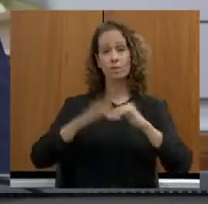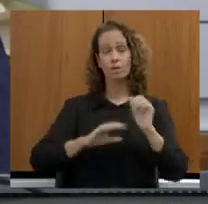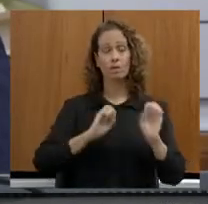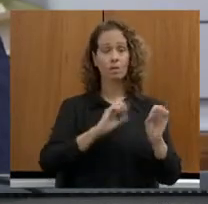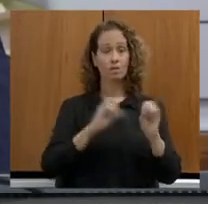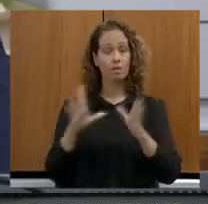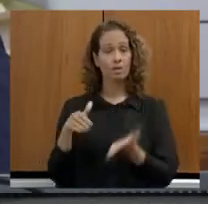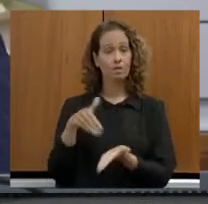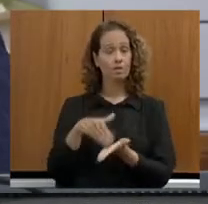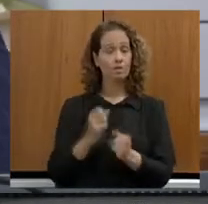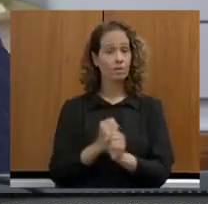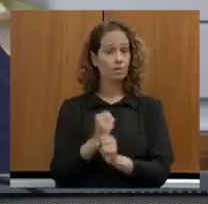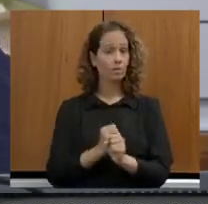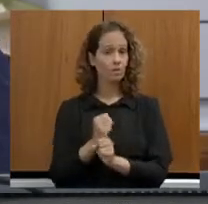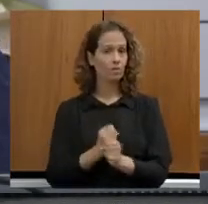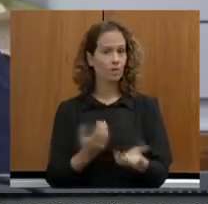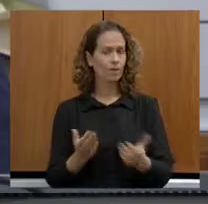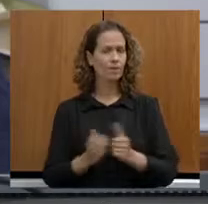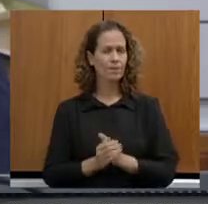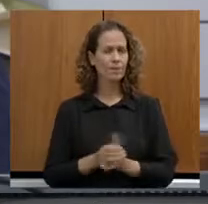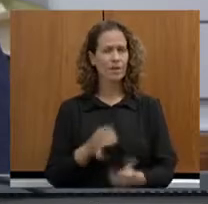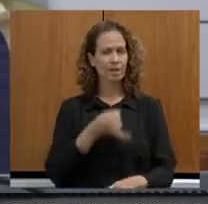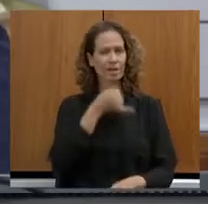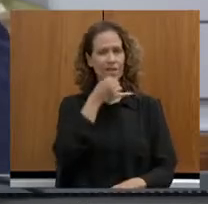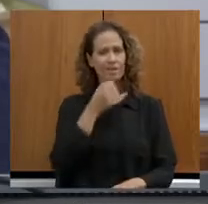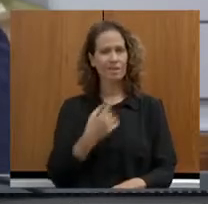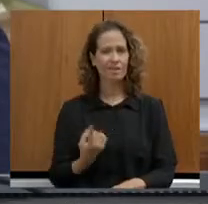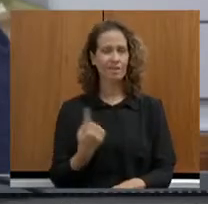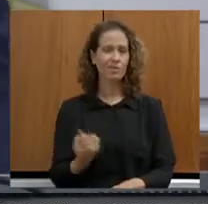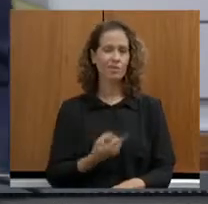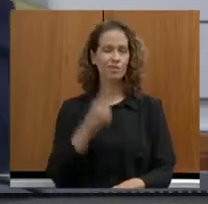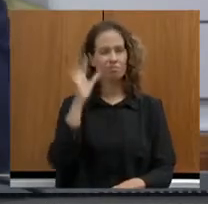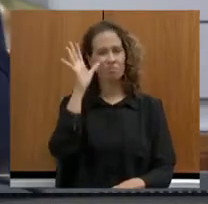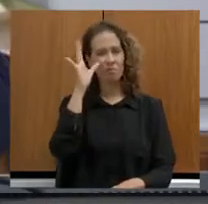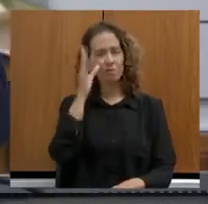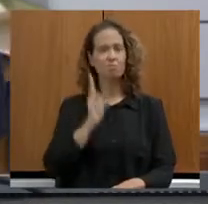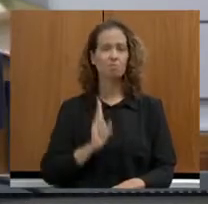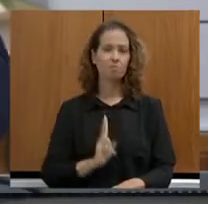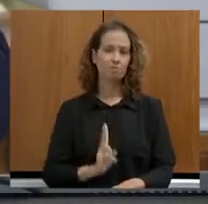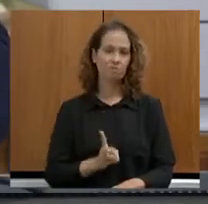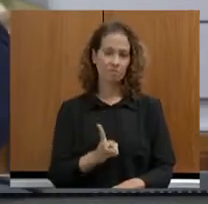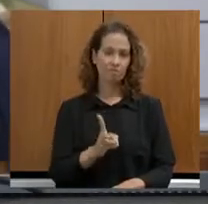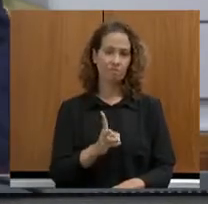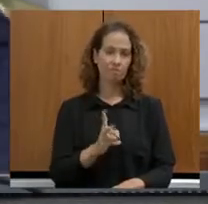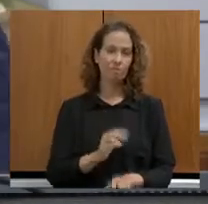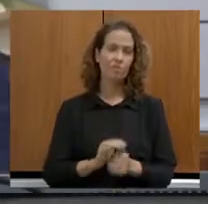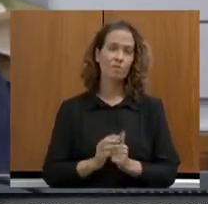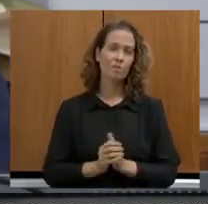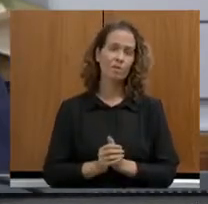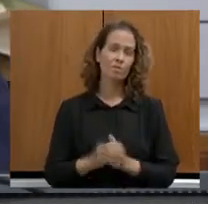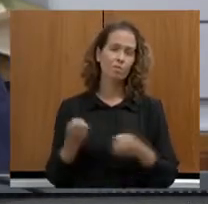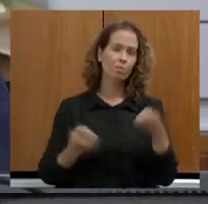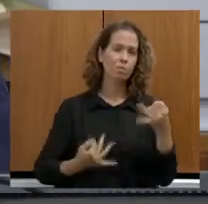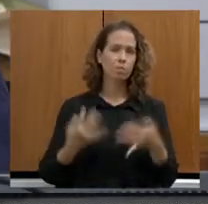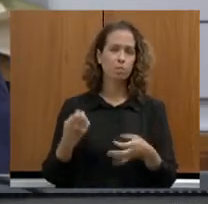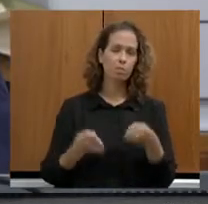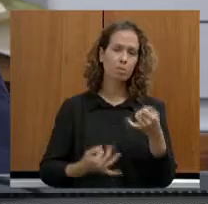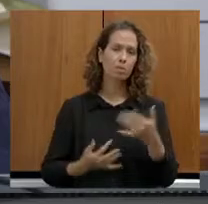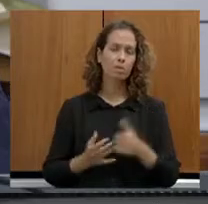final desse ano e aí é muito triste a gente ouvir o tempo todo o que